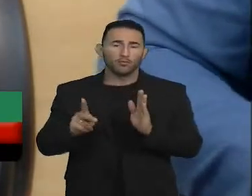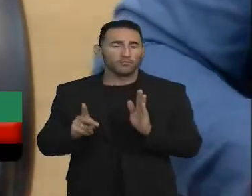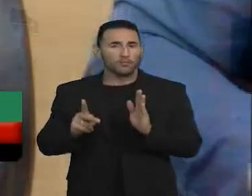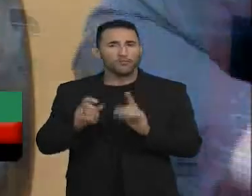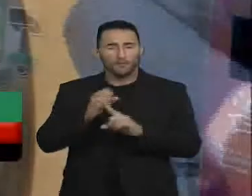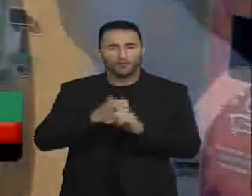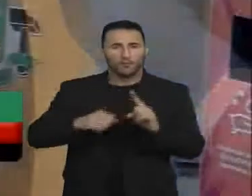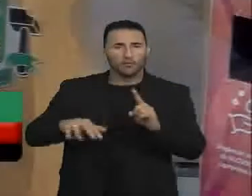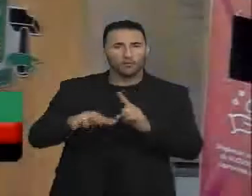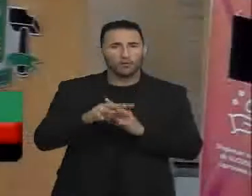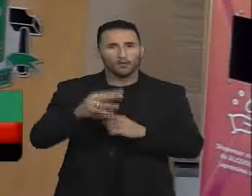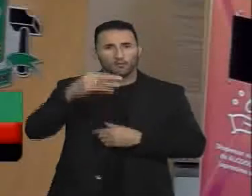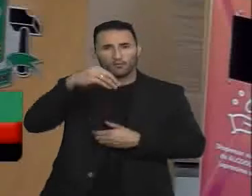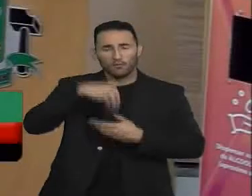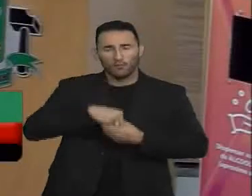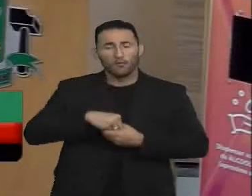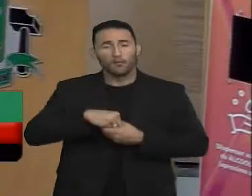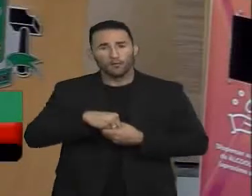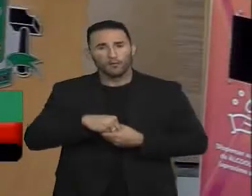comunidade.